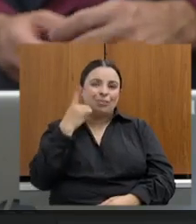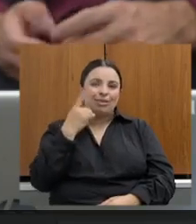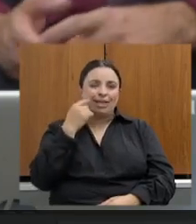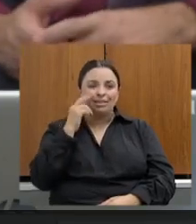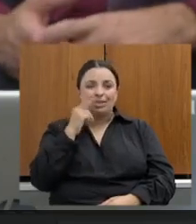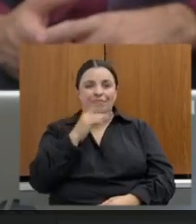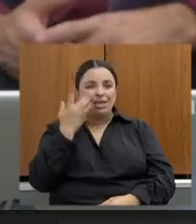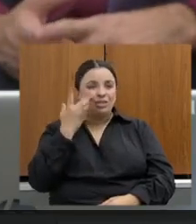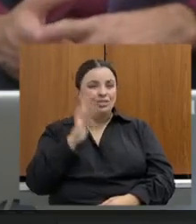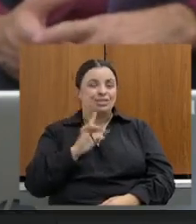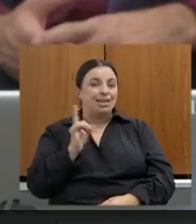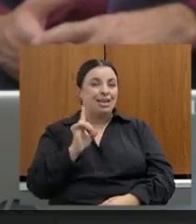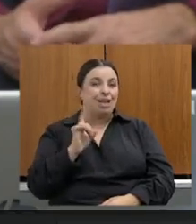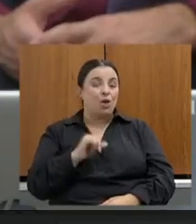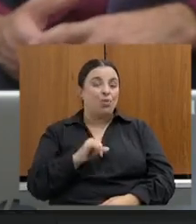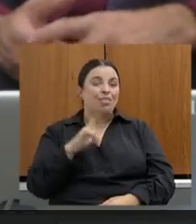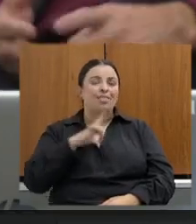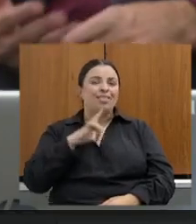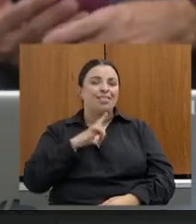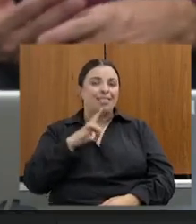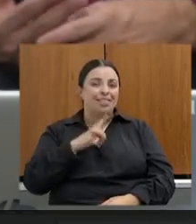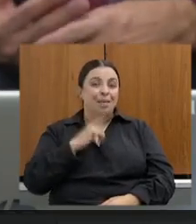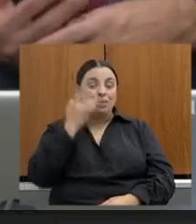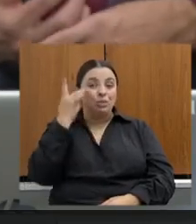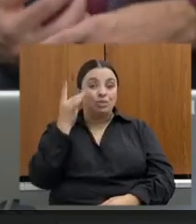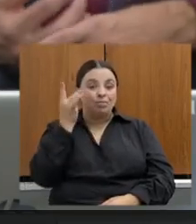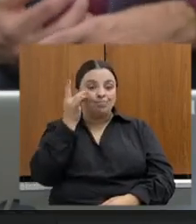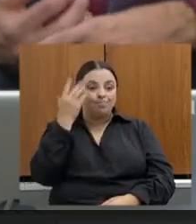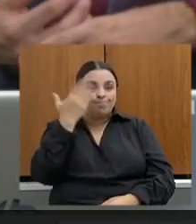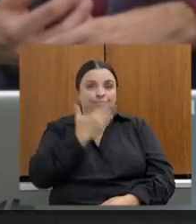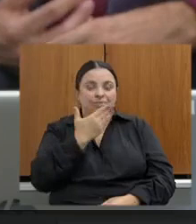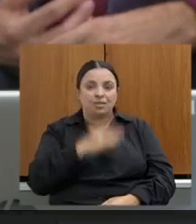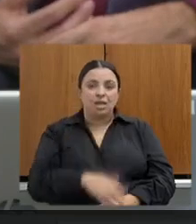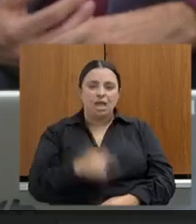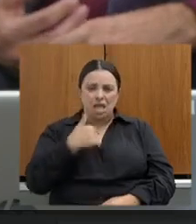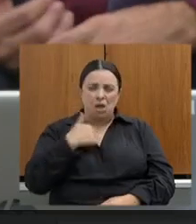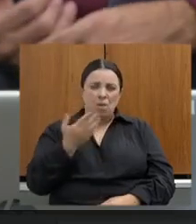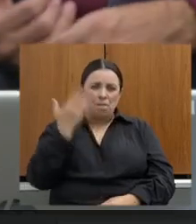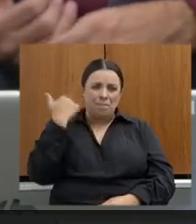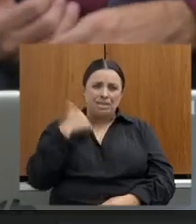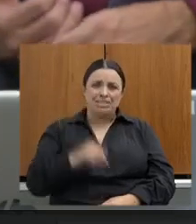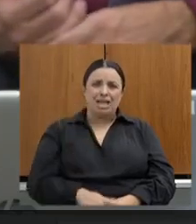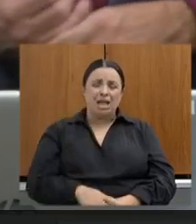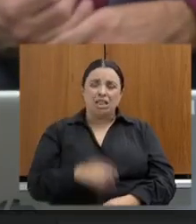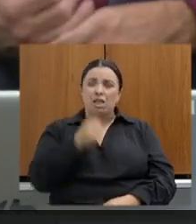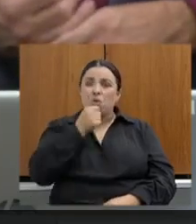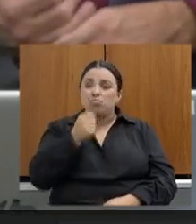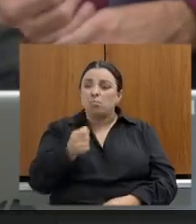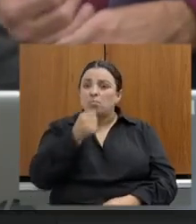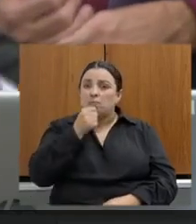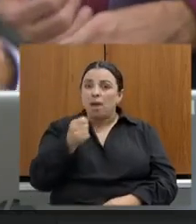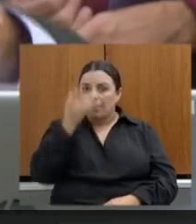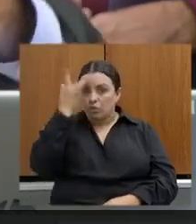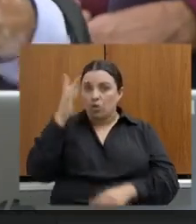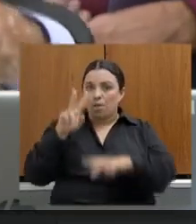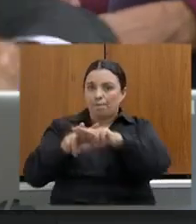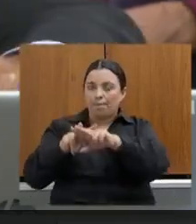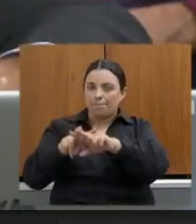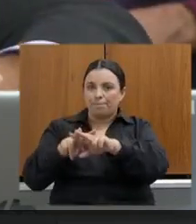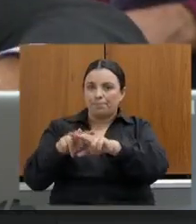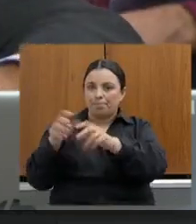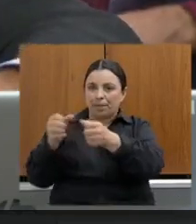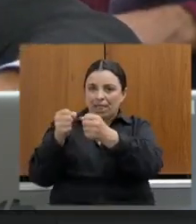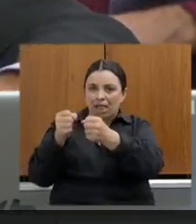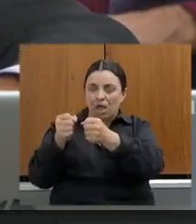vivenciou isso na prática eu cansei de interrogar preso nas ocorrências naquela